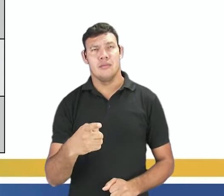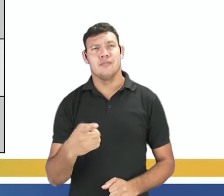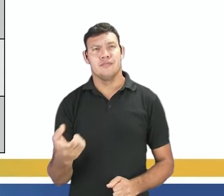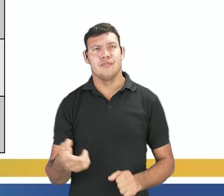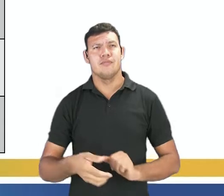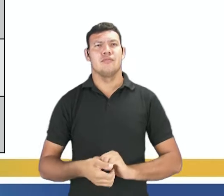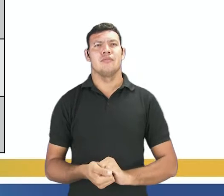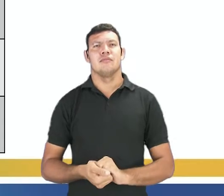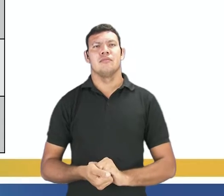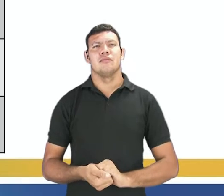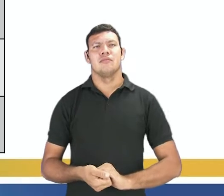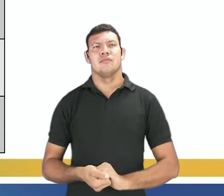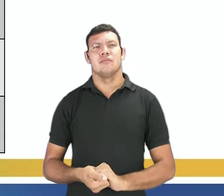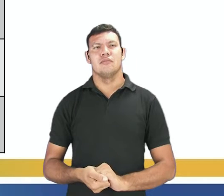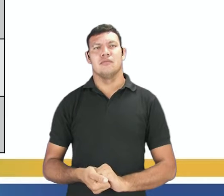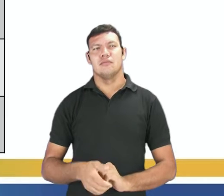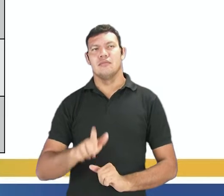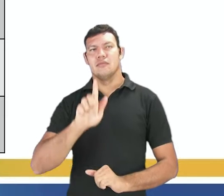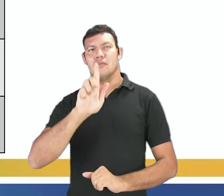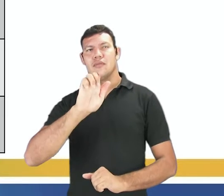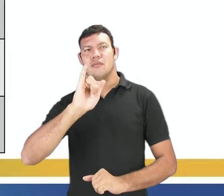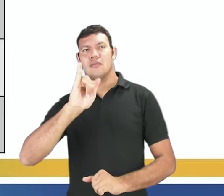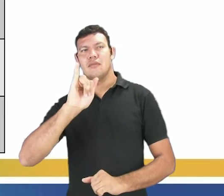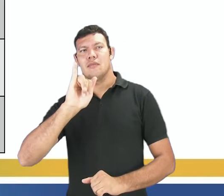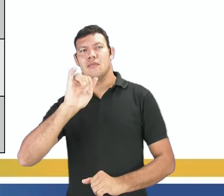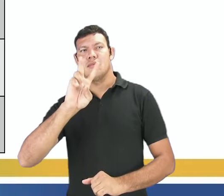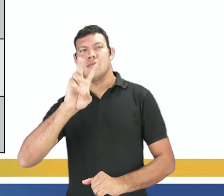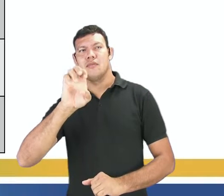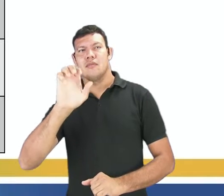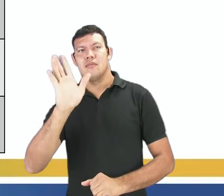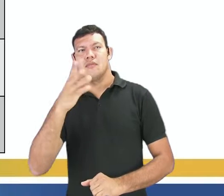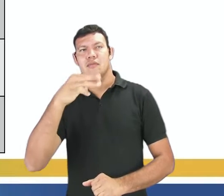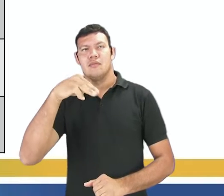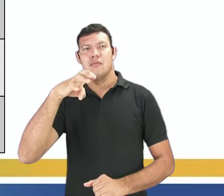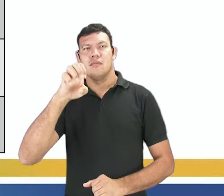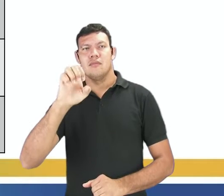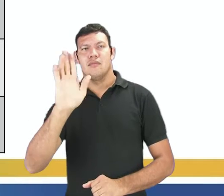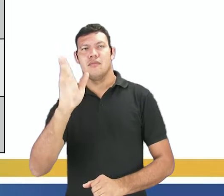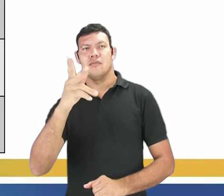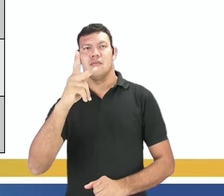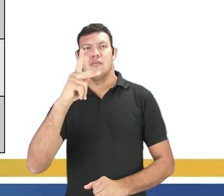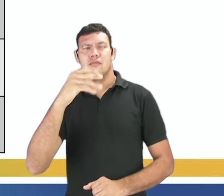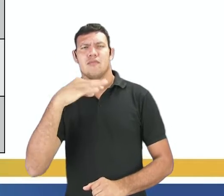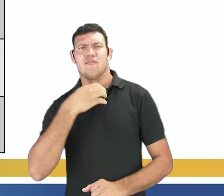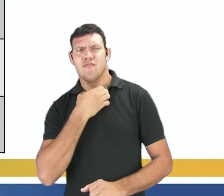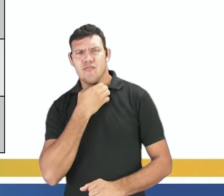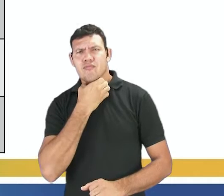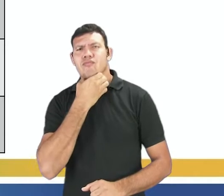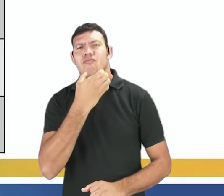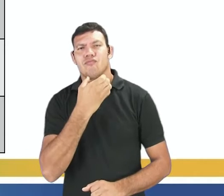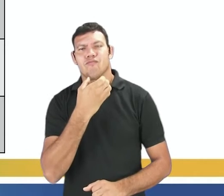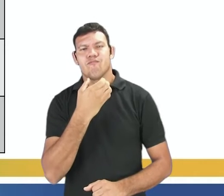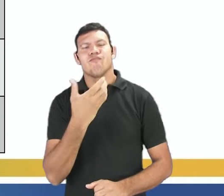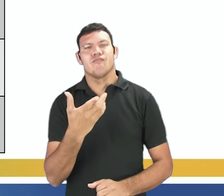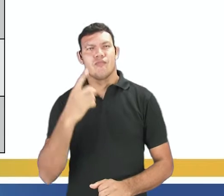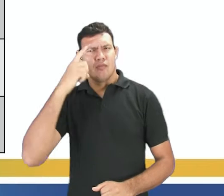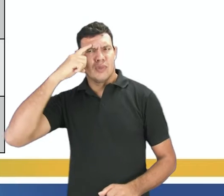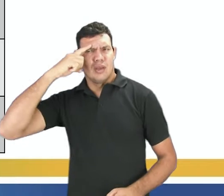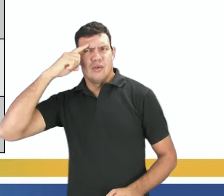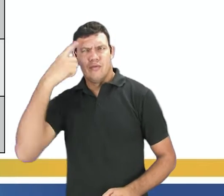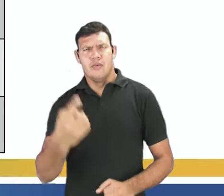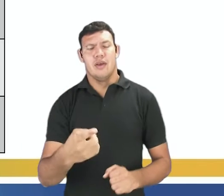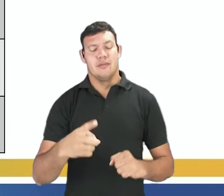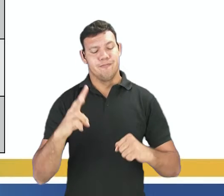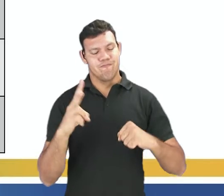give me that, come here, forma imperativa. Até pelo tom de voz vocês conseguem perceber um pouquinho, né? Verbos